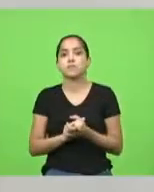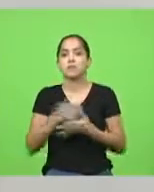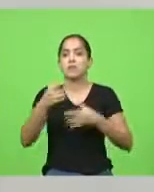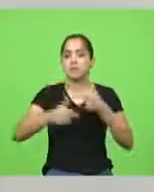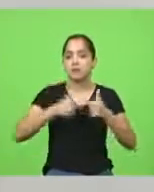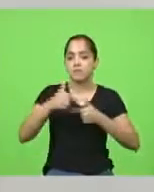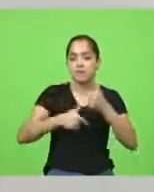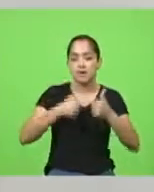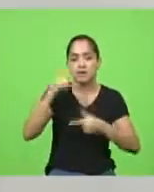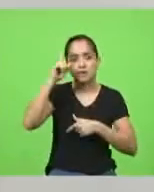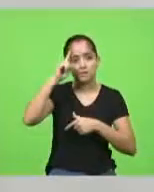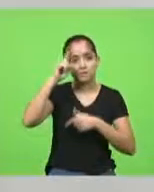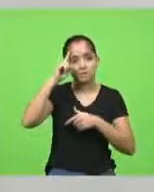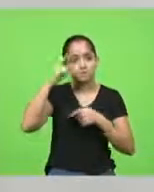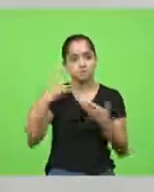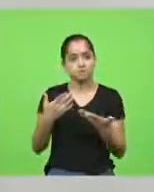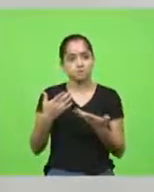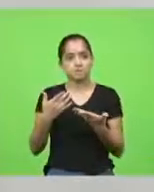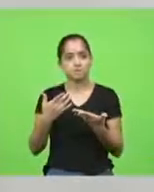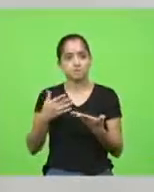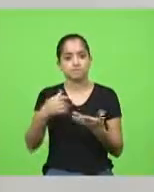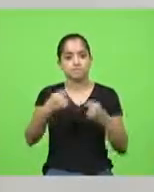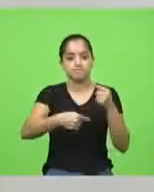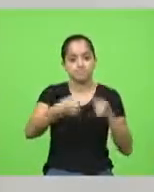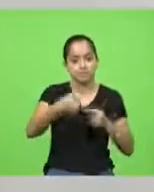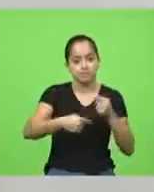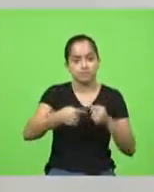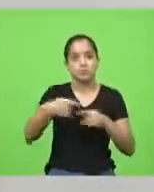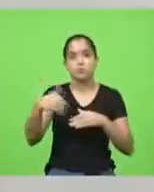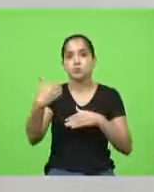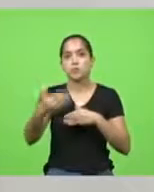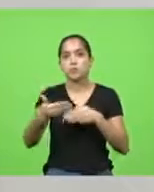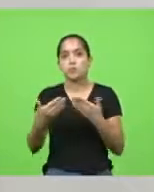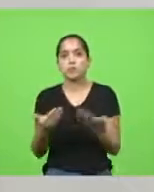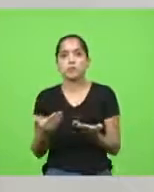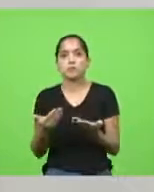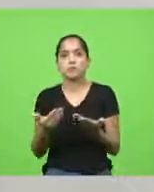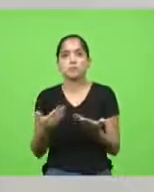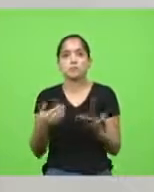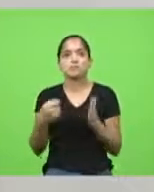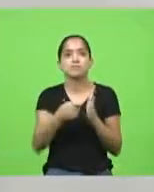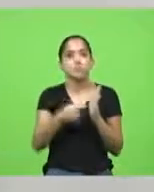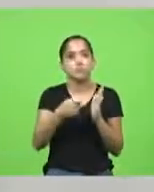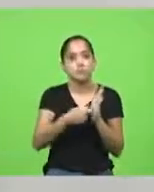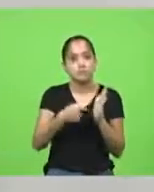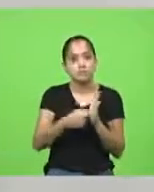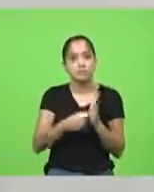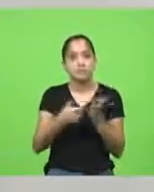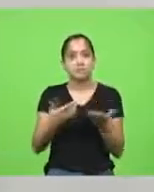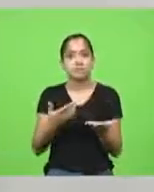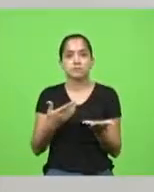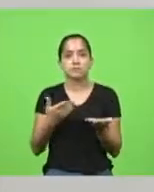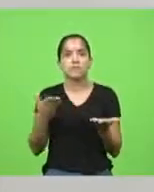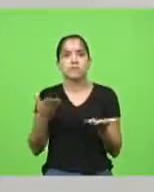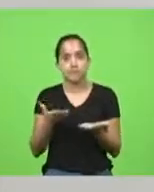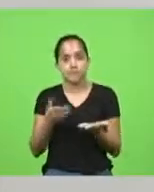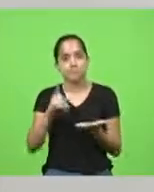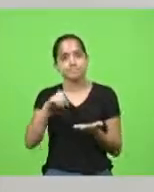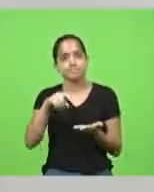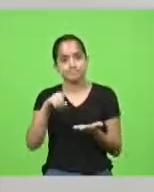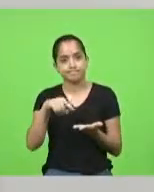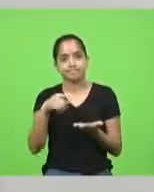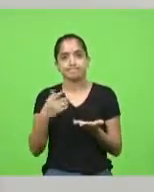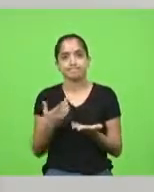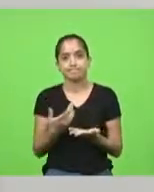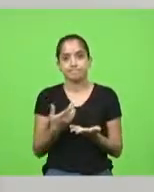dia, na política ou fora dela, por um Brasil melhor. É chamar a gente de idiota. Foi isso que o Supremo